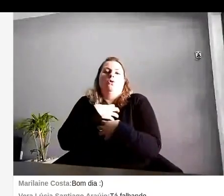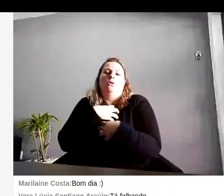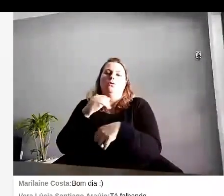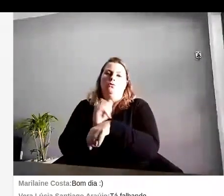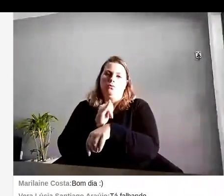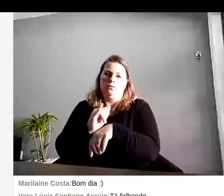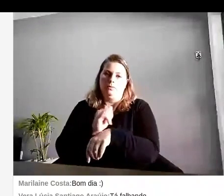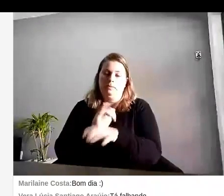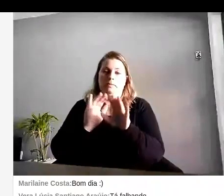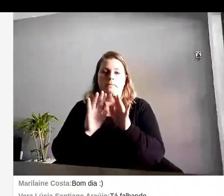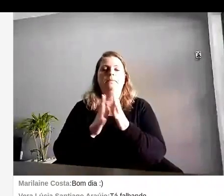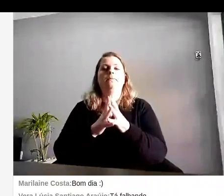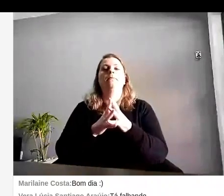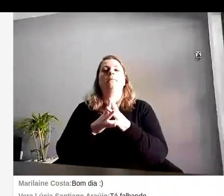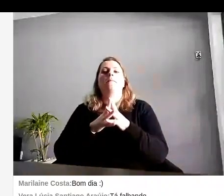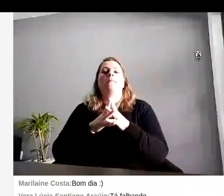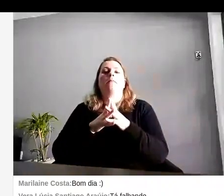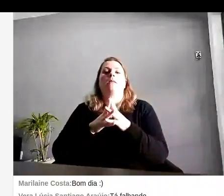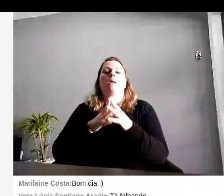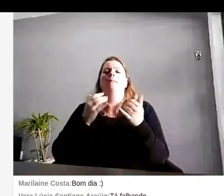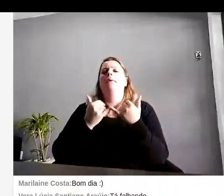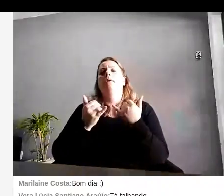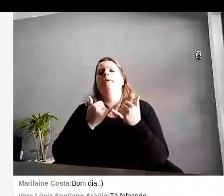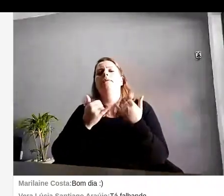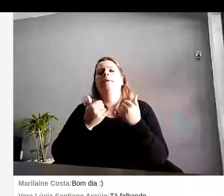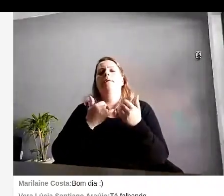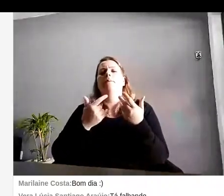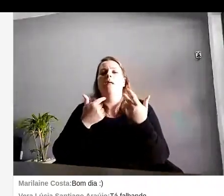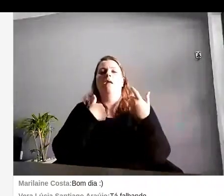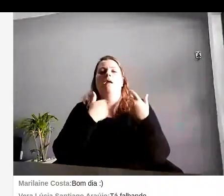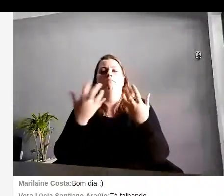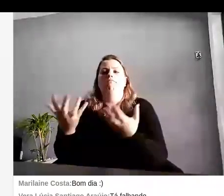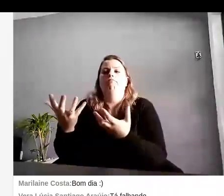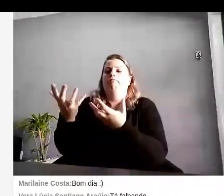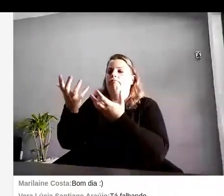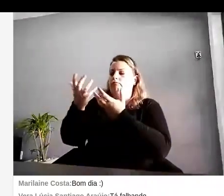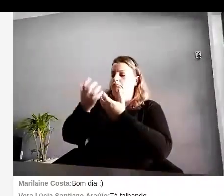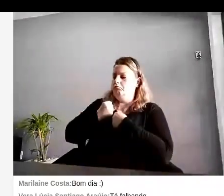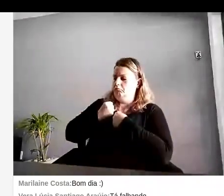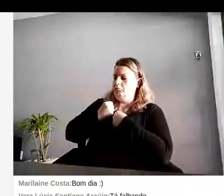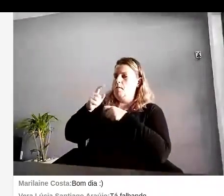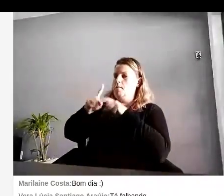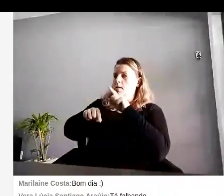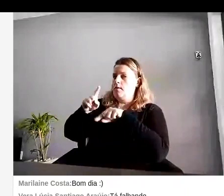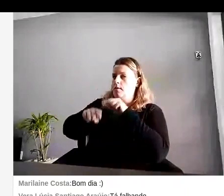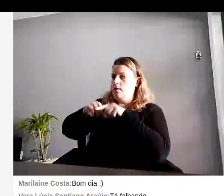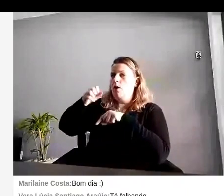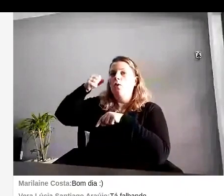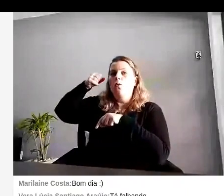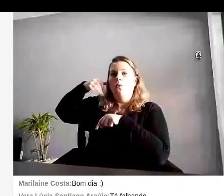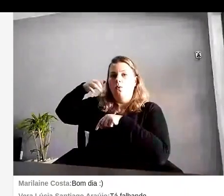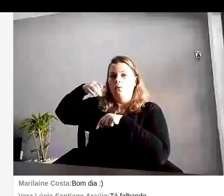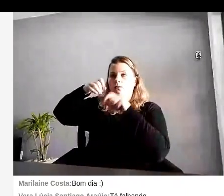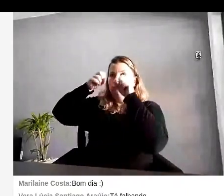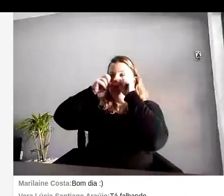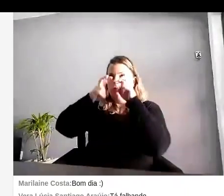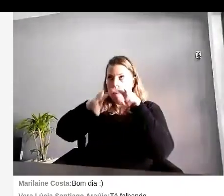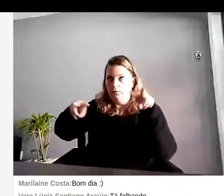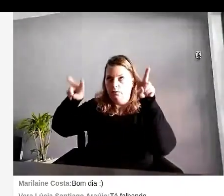Quando eu recebo, sobretudo, um material audiovisual, que é o campo de trabalho em que eu me